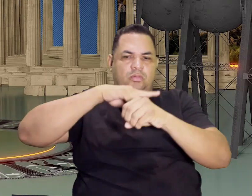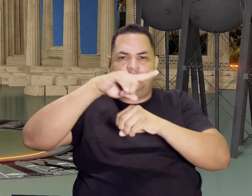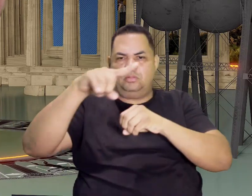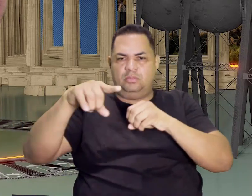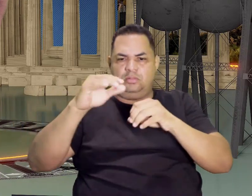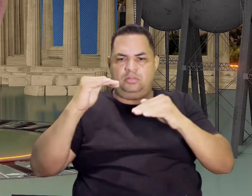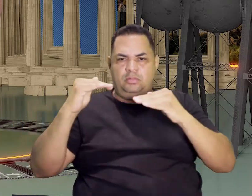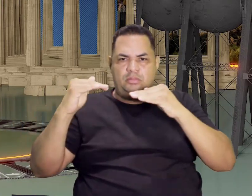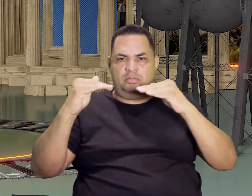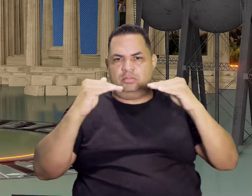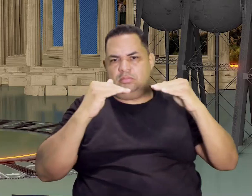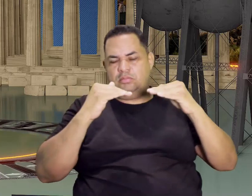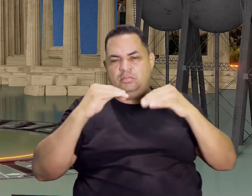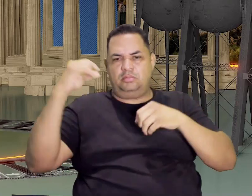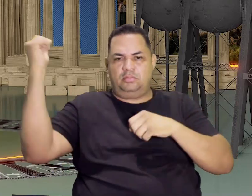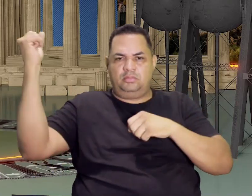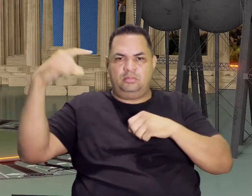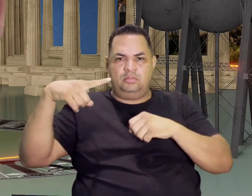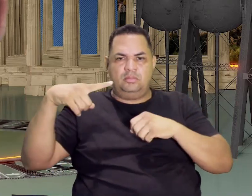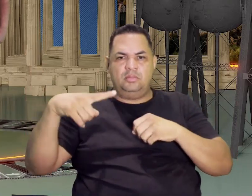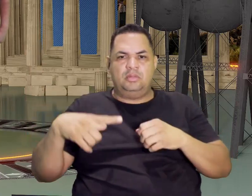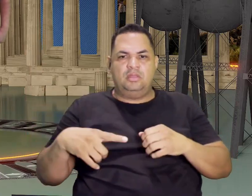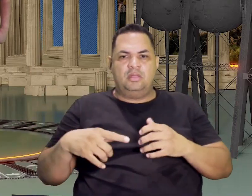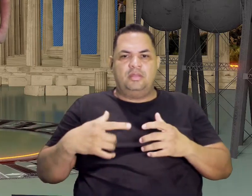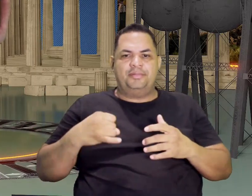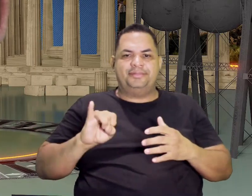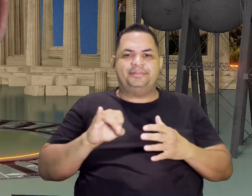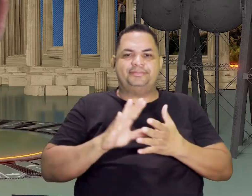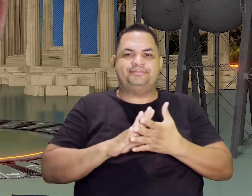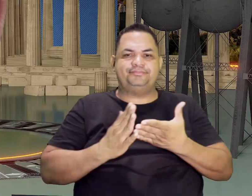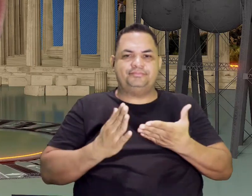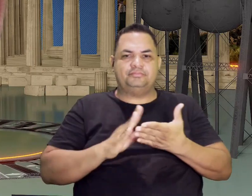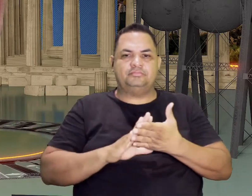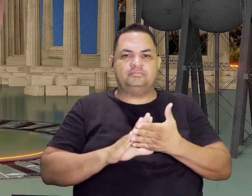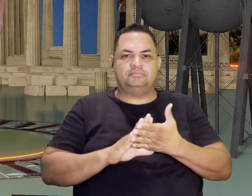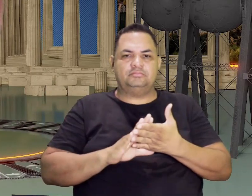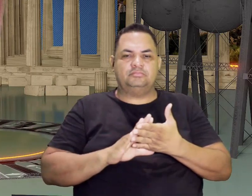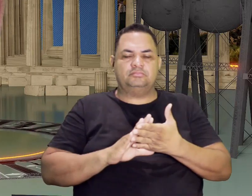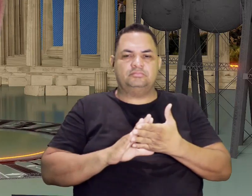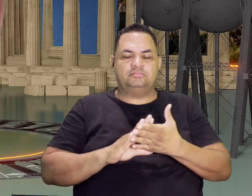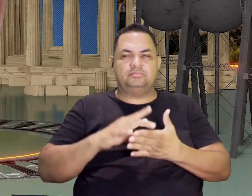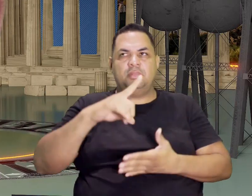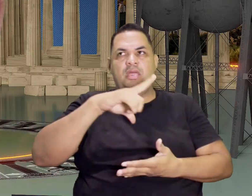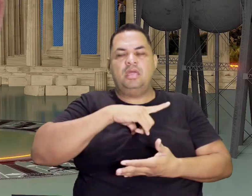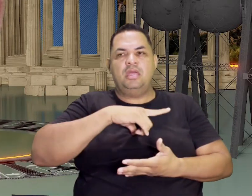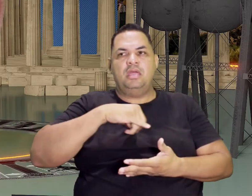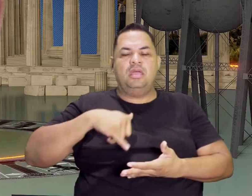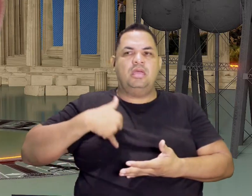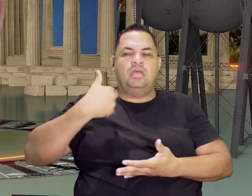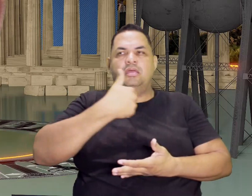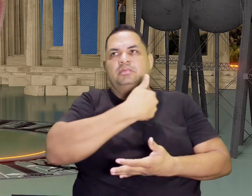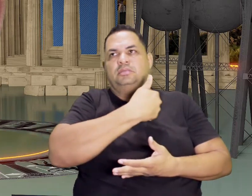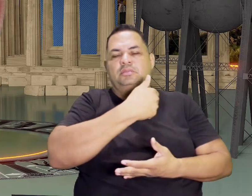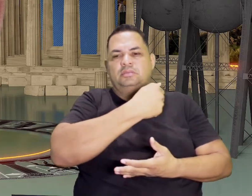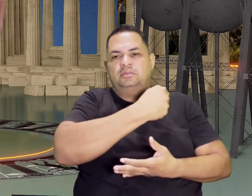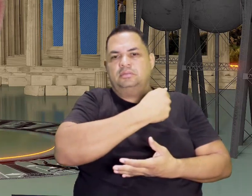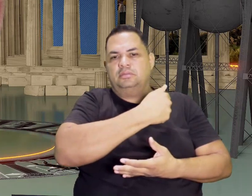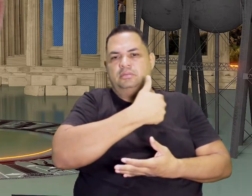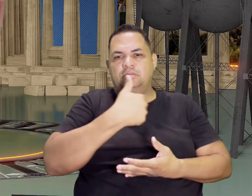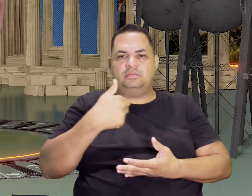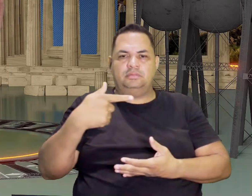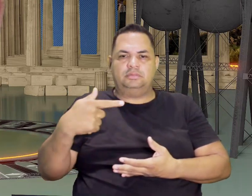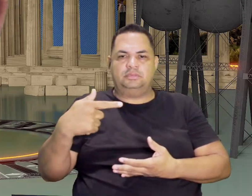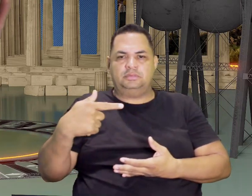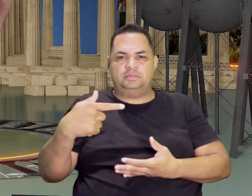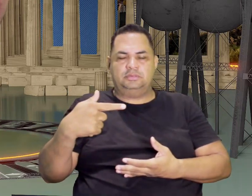E alinhado em torno do Sol. Por exemplo, se você completa ano, por exemplo, você tem 16 anos e vai completar